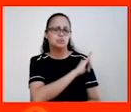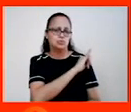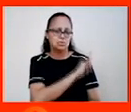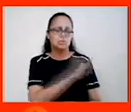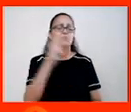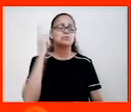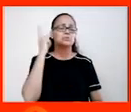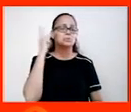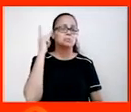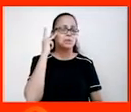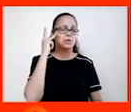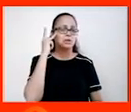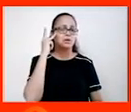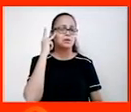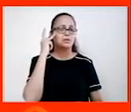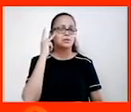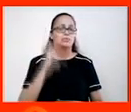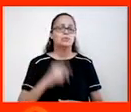São Paulo,